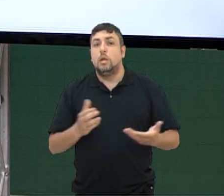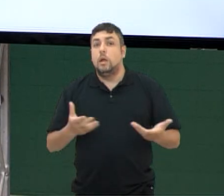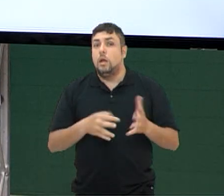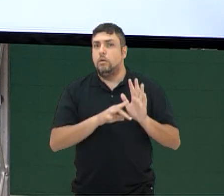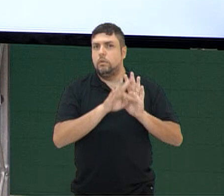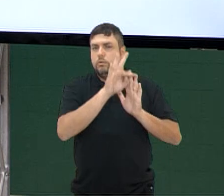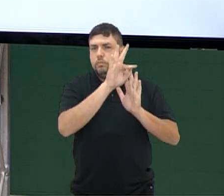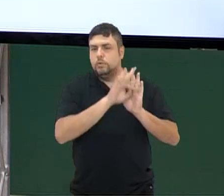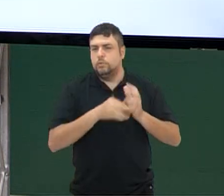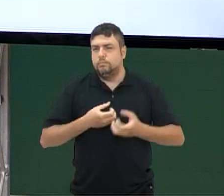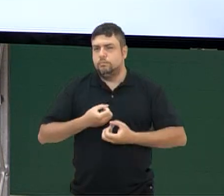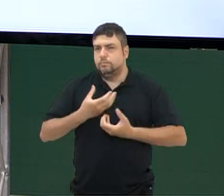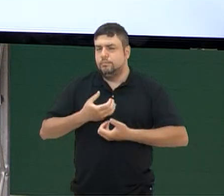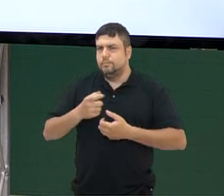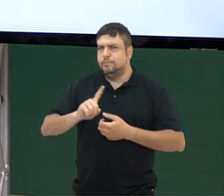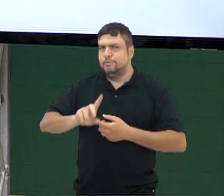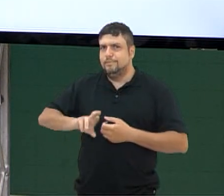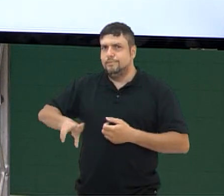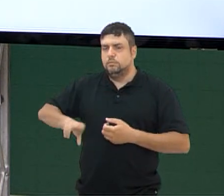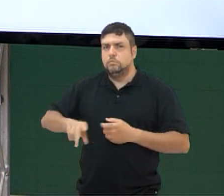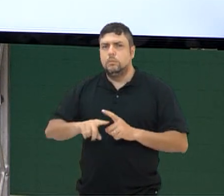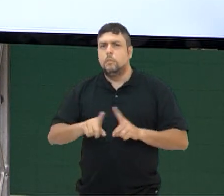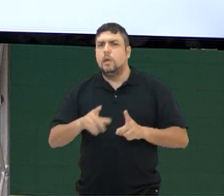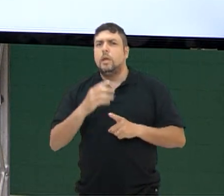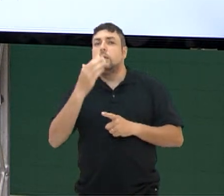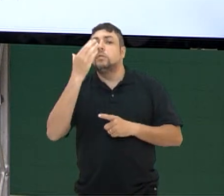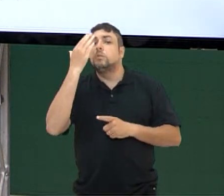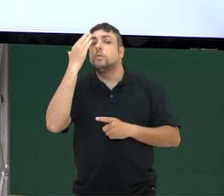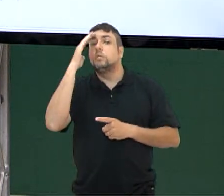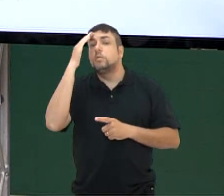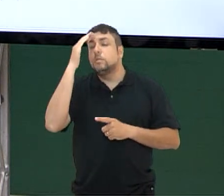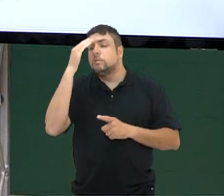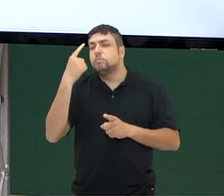não é uma poesia, mas que já vamos entender por quê.